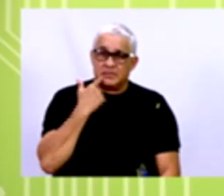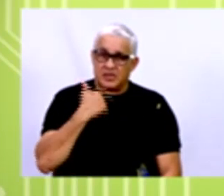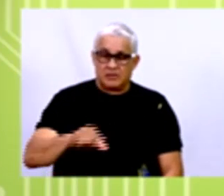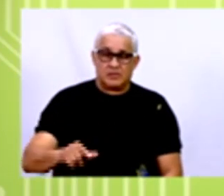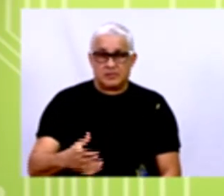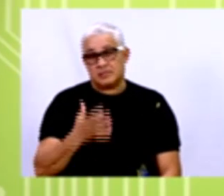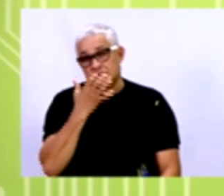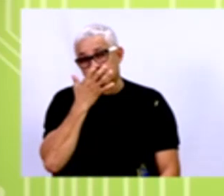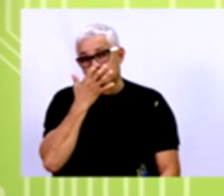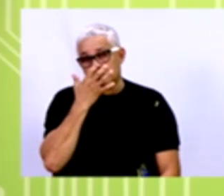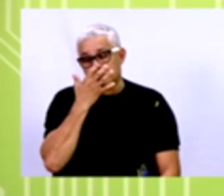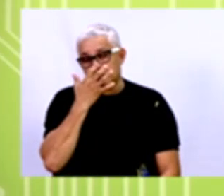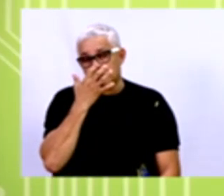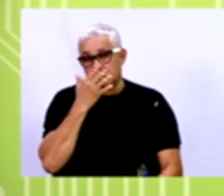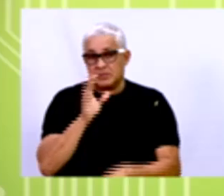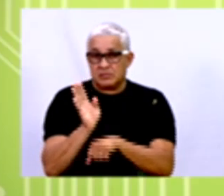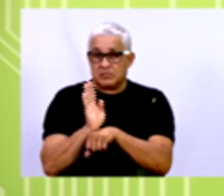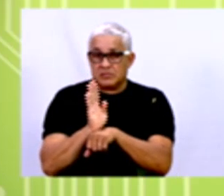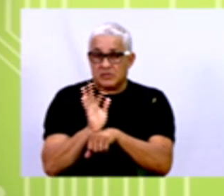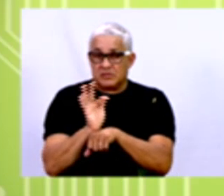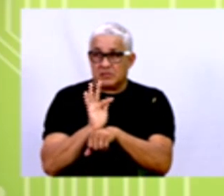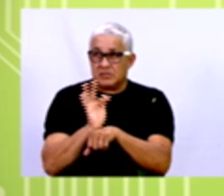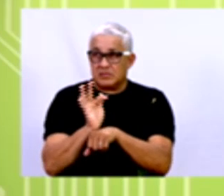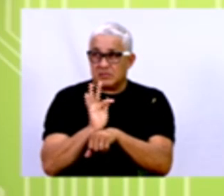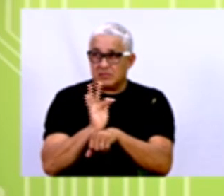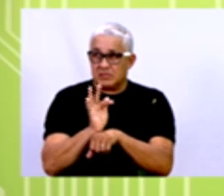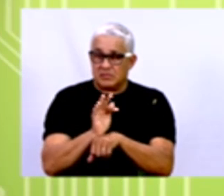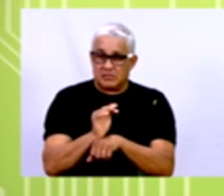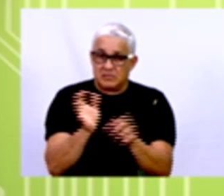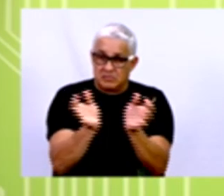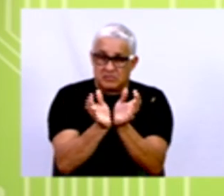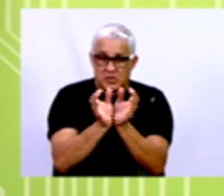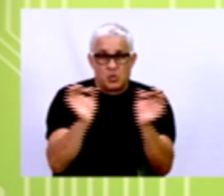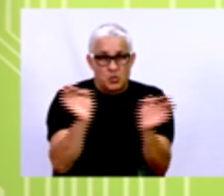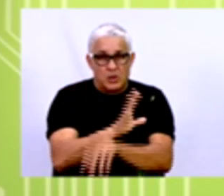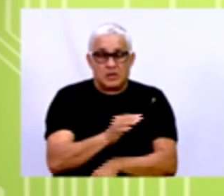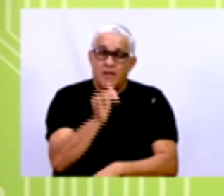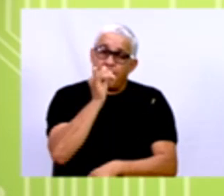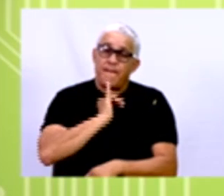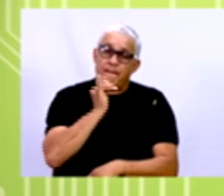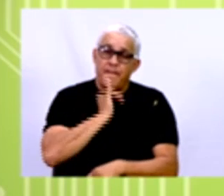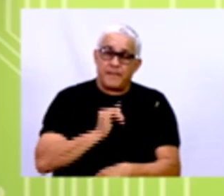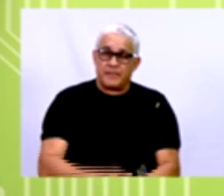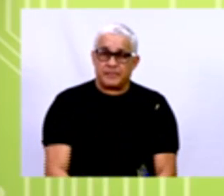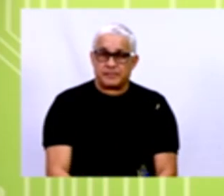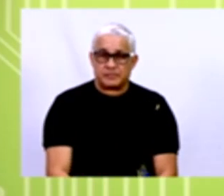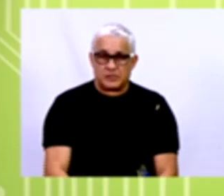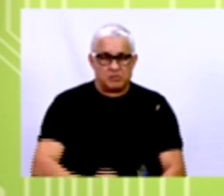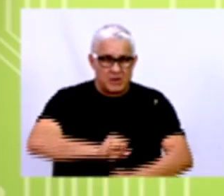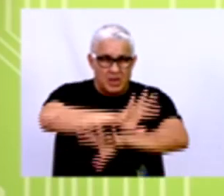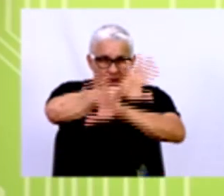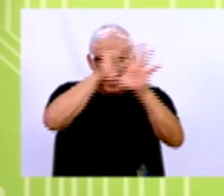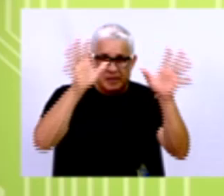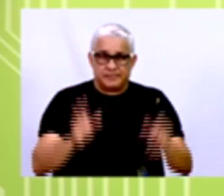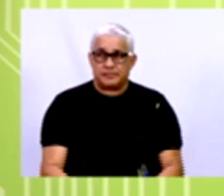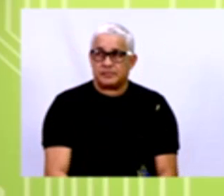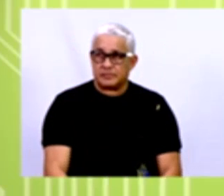a um vídeo que foi produzido aqui pela nossa equipe, que vai exemplificar bem essa questão. Vamos